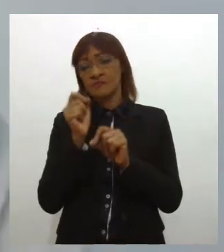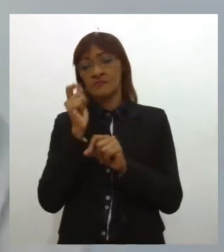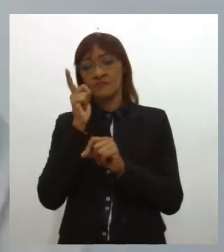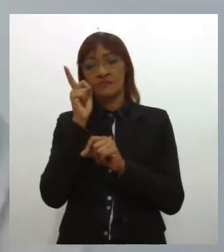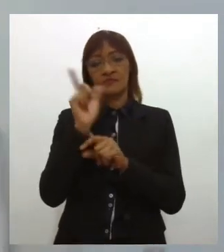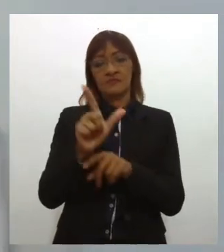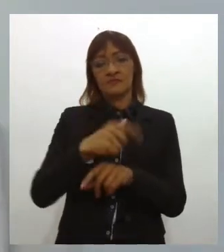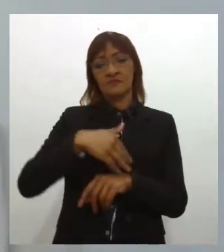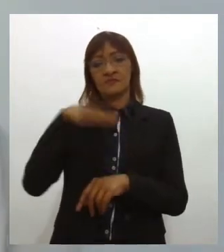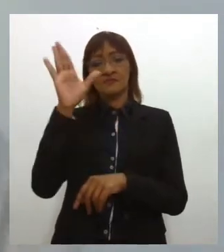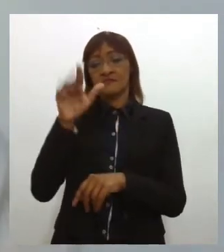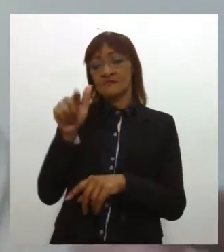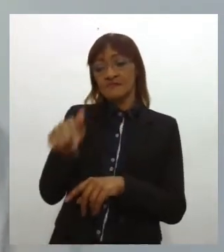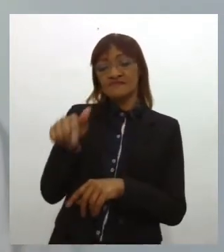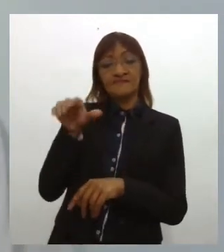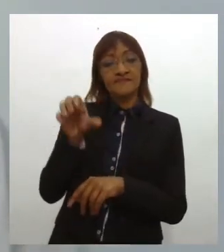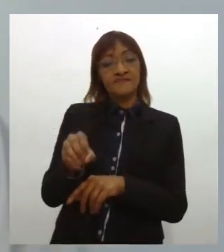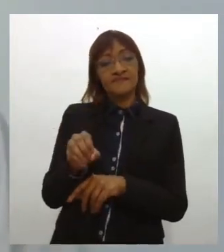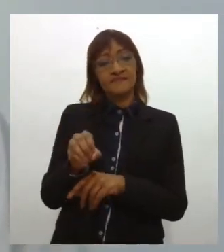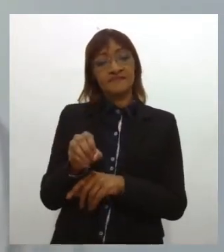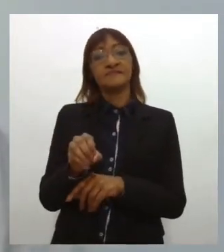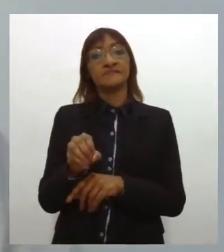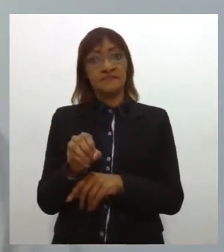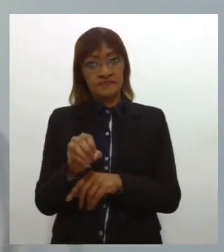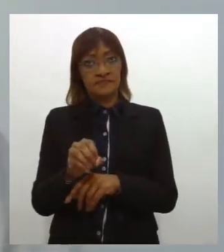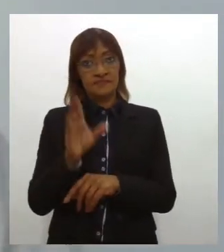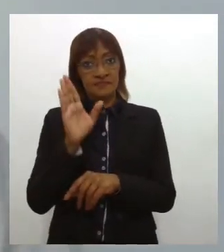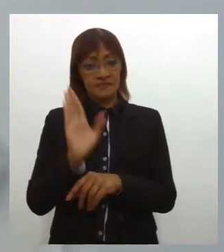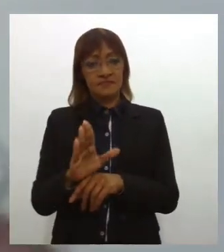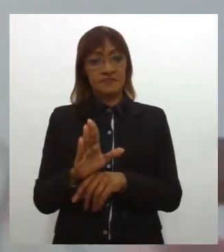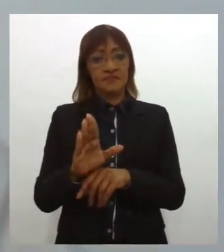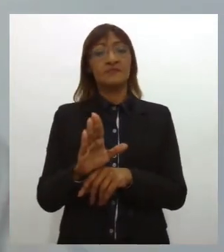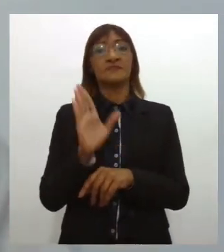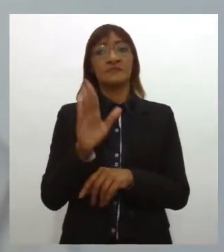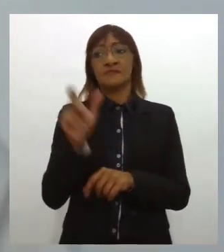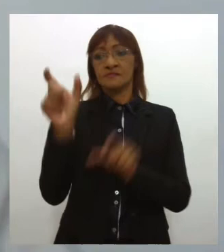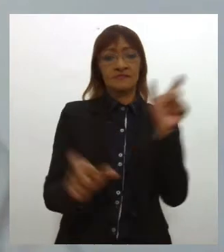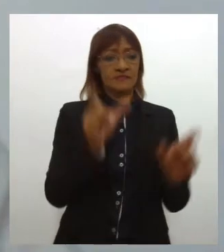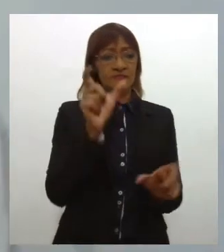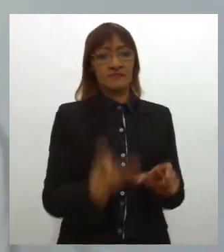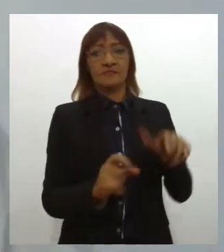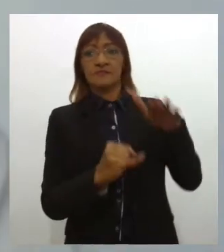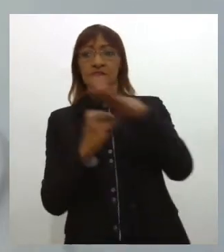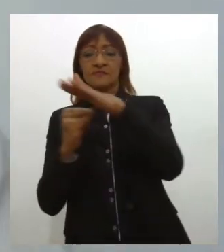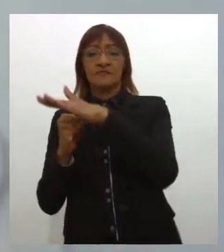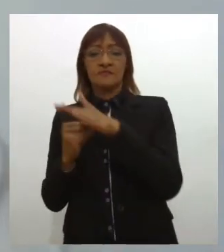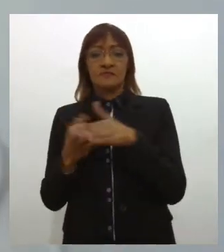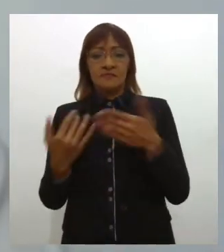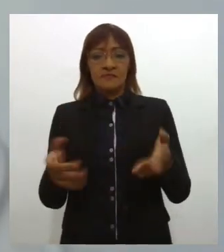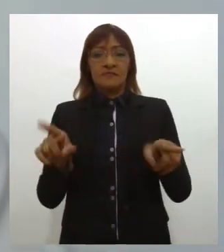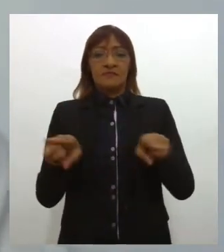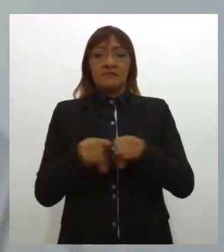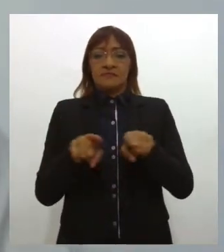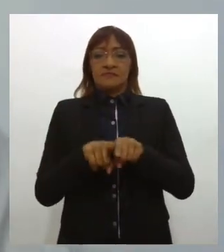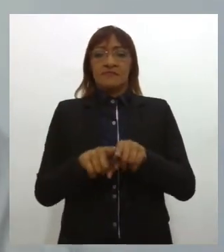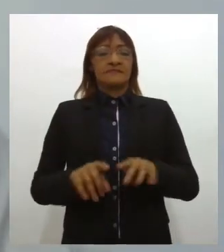de 70 atores estratégicos do Estado, instituições, tudo com